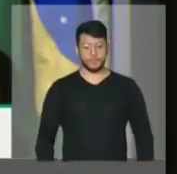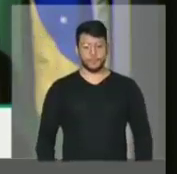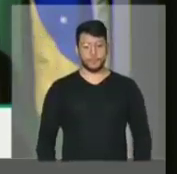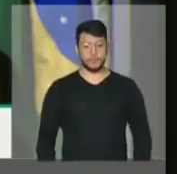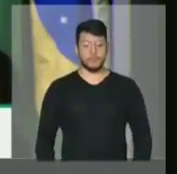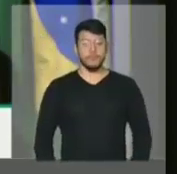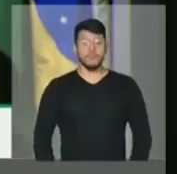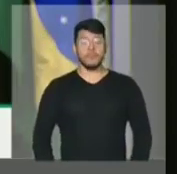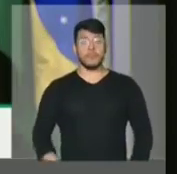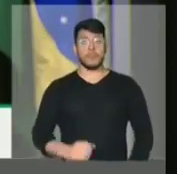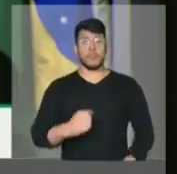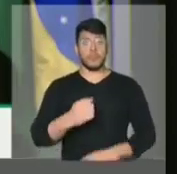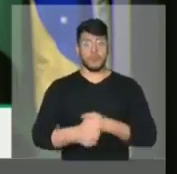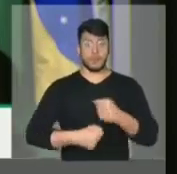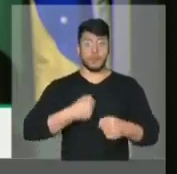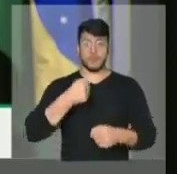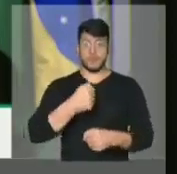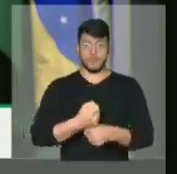Para o ano que se avizinha,